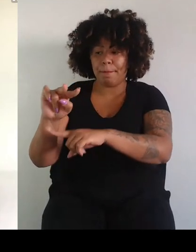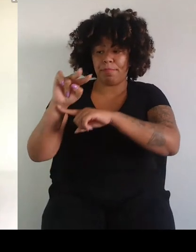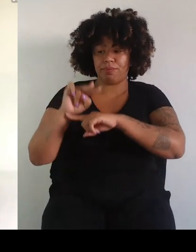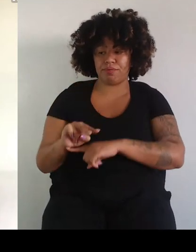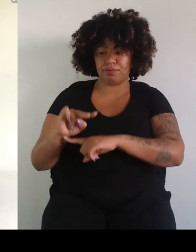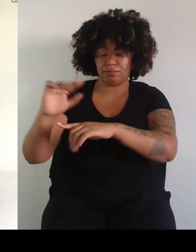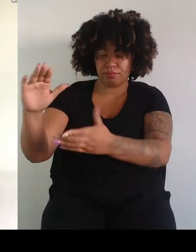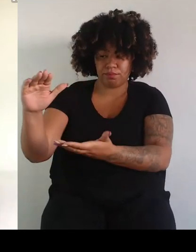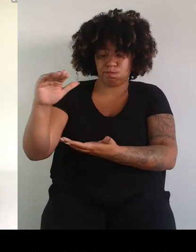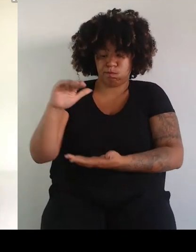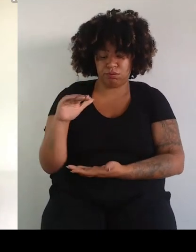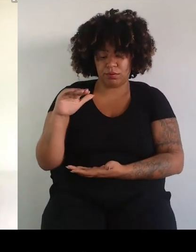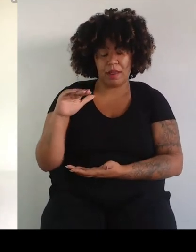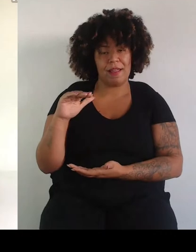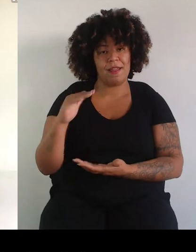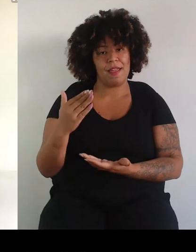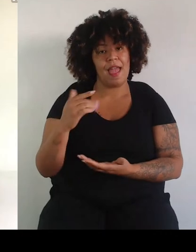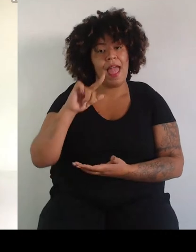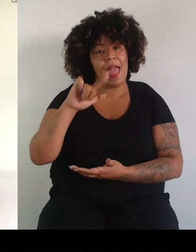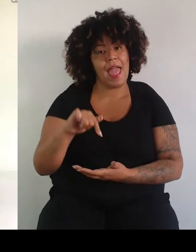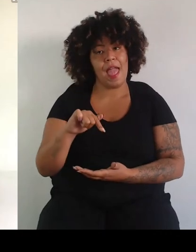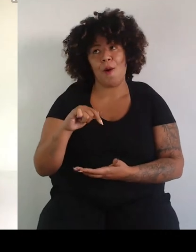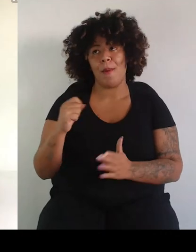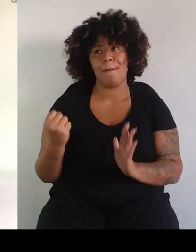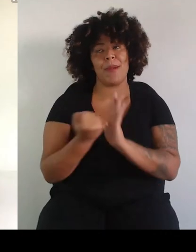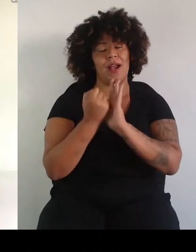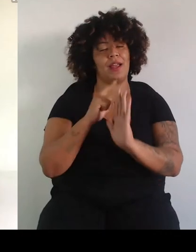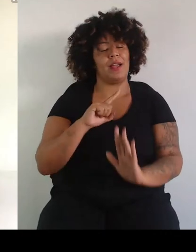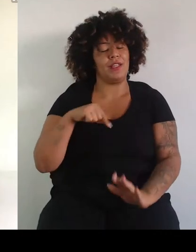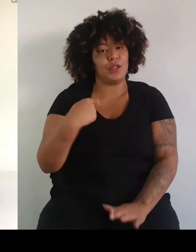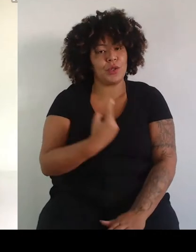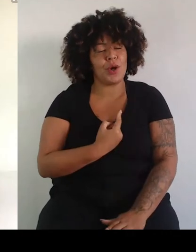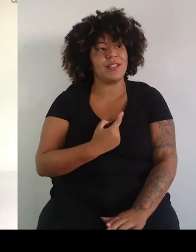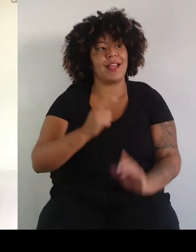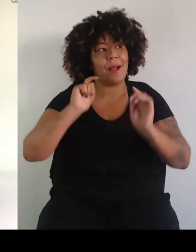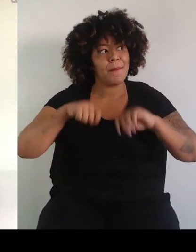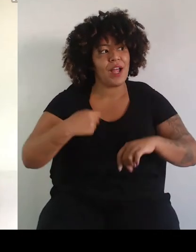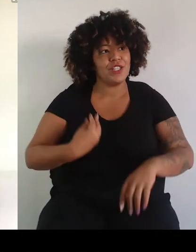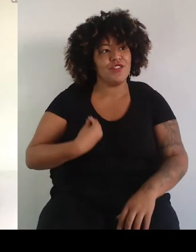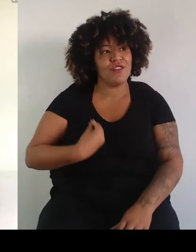o signo que cada um de nós pode viver como experiência própria